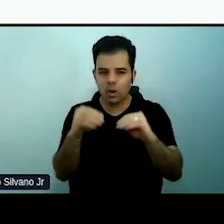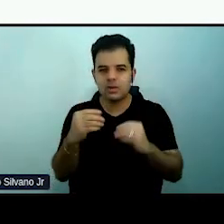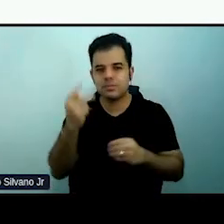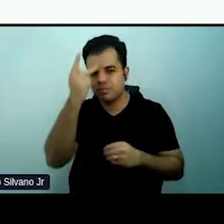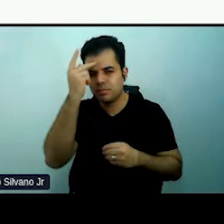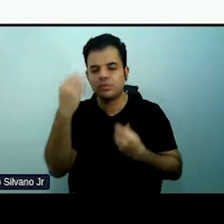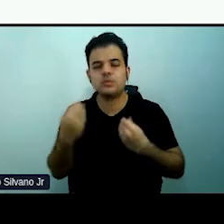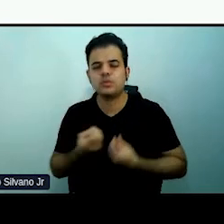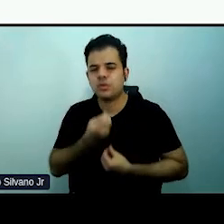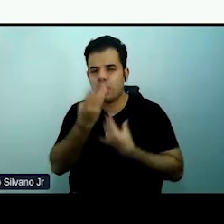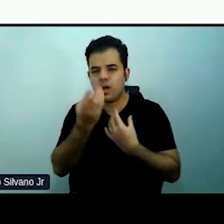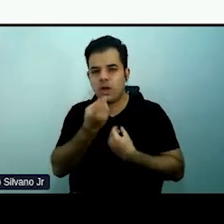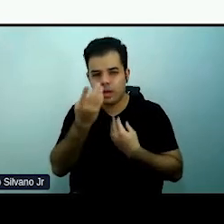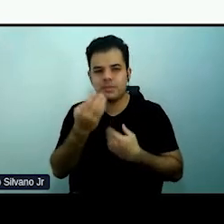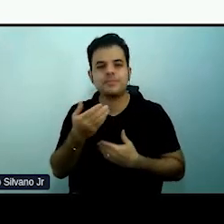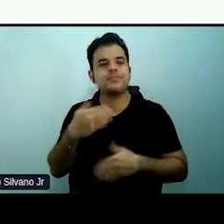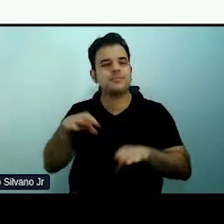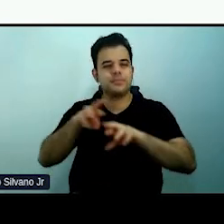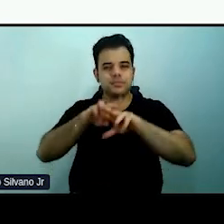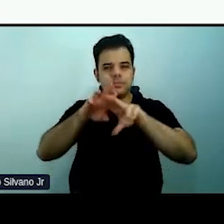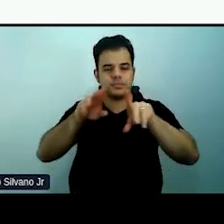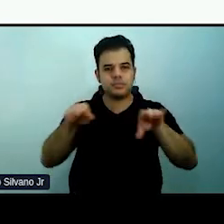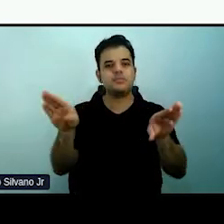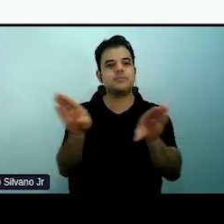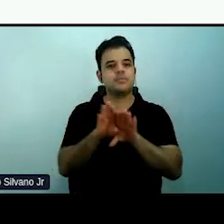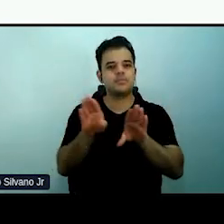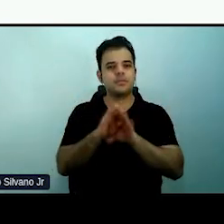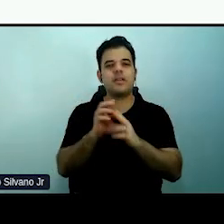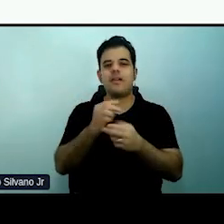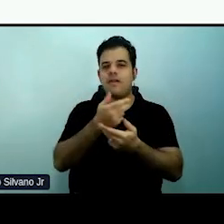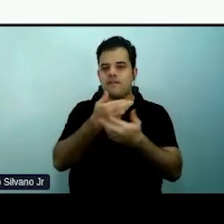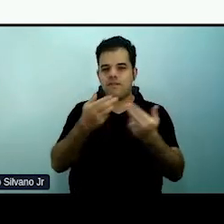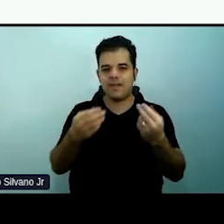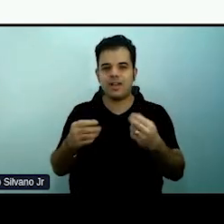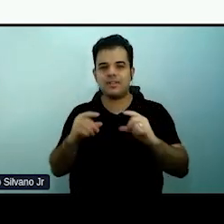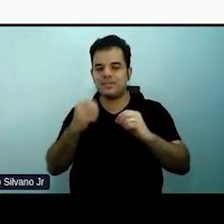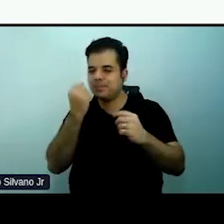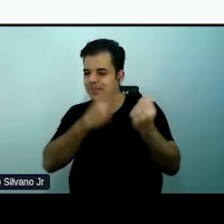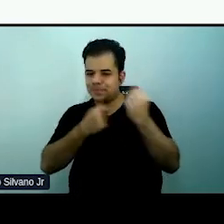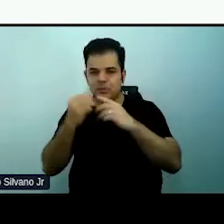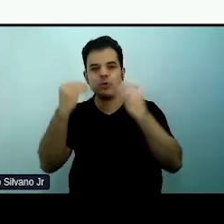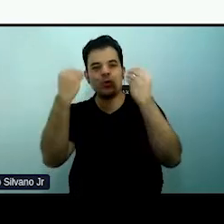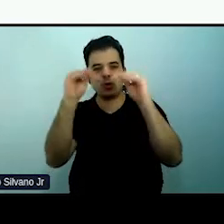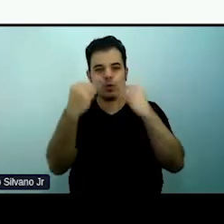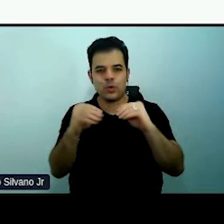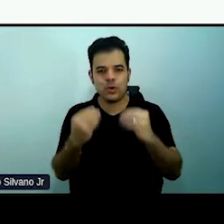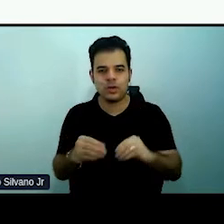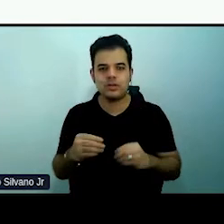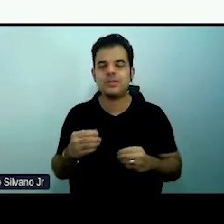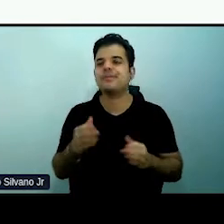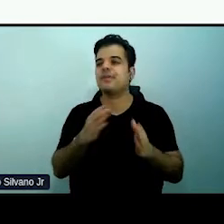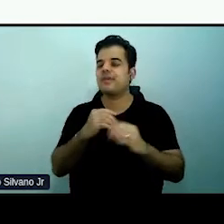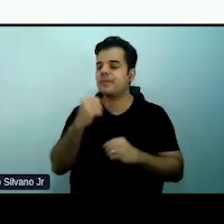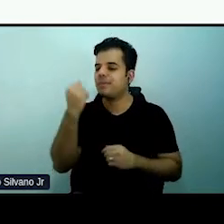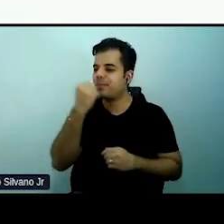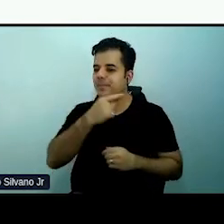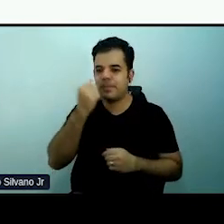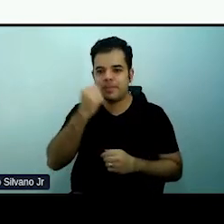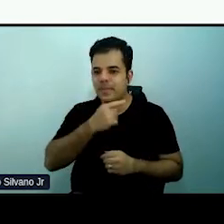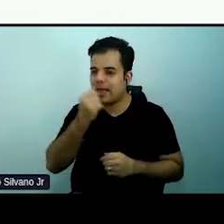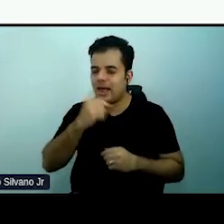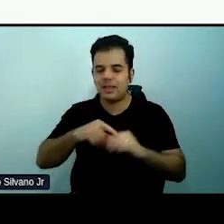comenta lá, escreve alguma coisa e rola aquelas famosas figurinhas. E aí eu comecei, gente, figurinha não é acessível, leitor de tela não